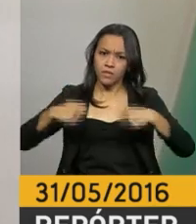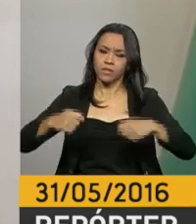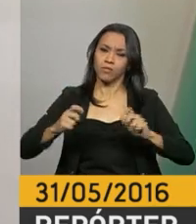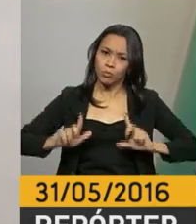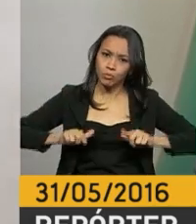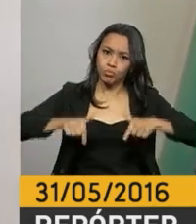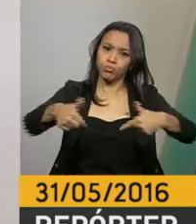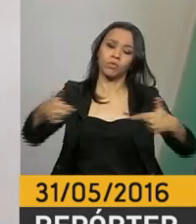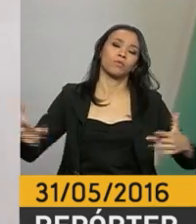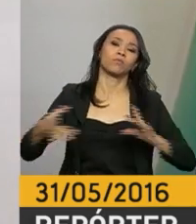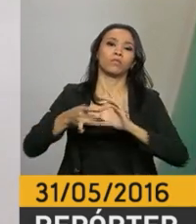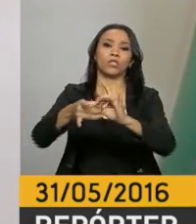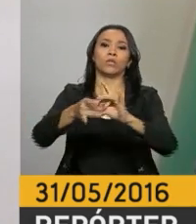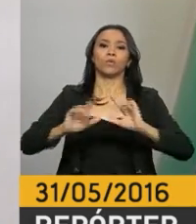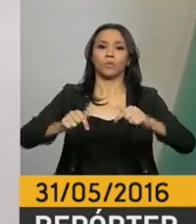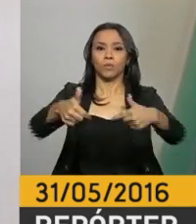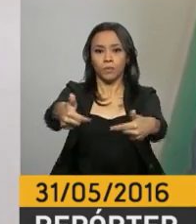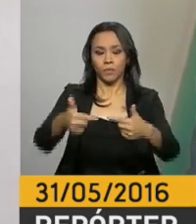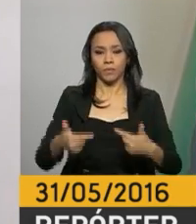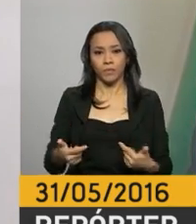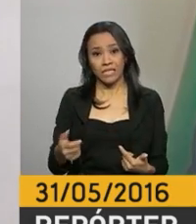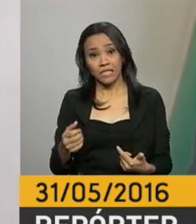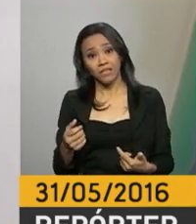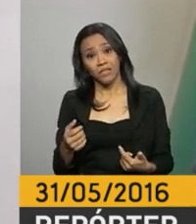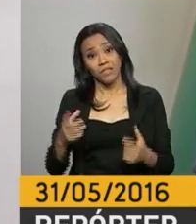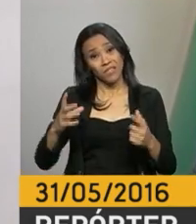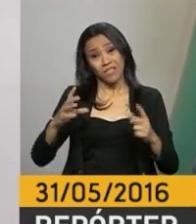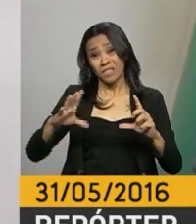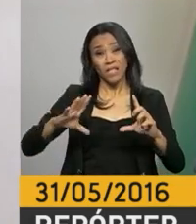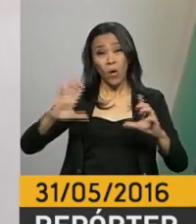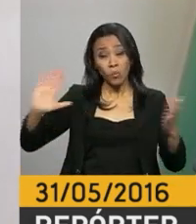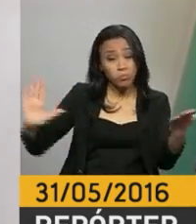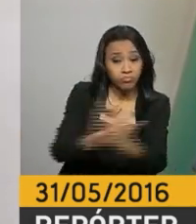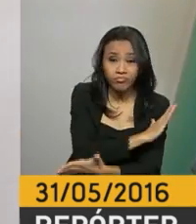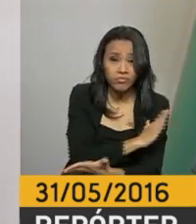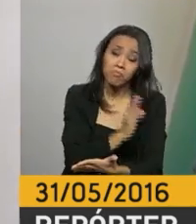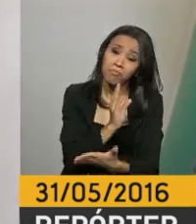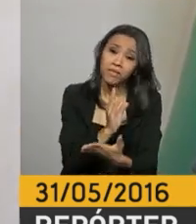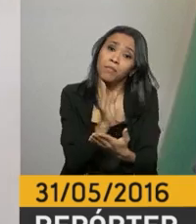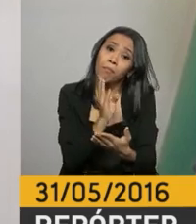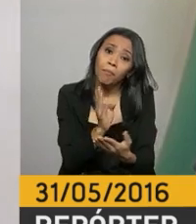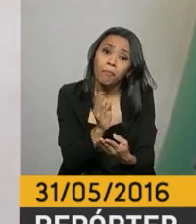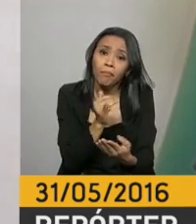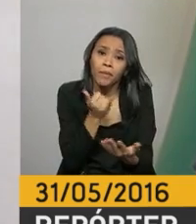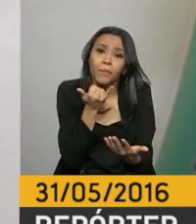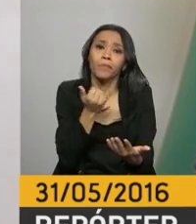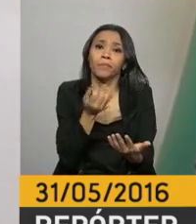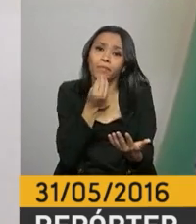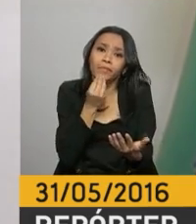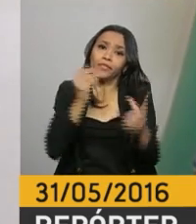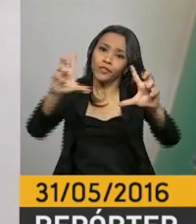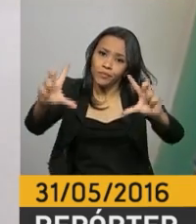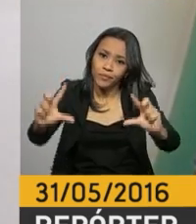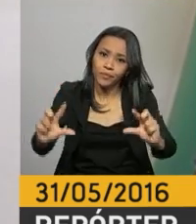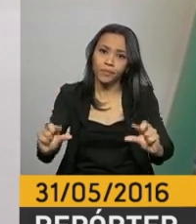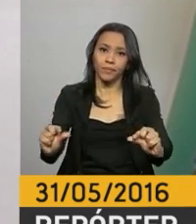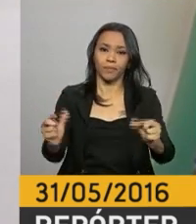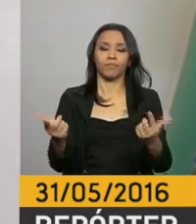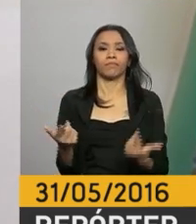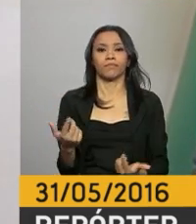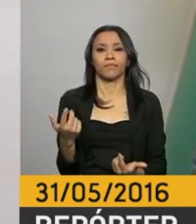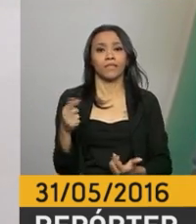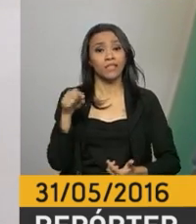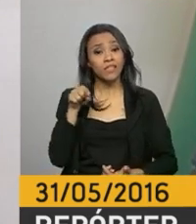em conjunto para, se não eliminar, pelo menos minorar este mal que afeta